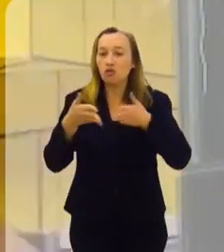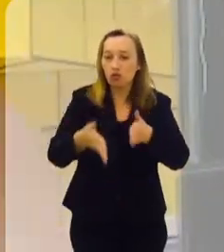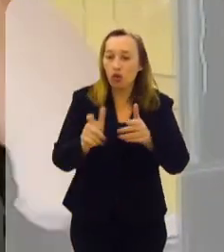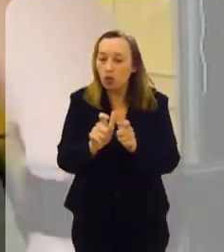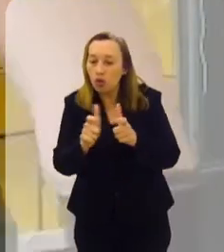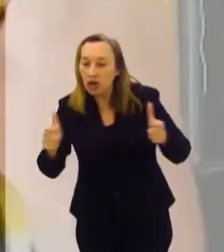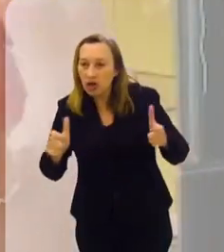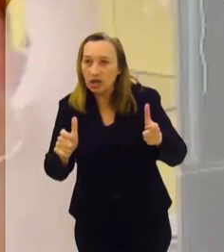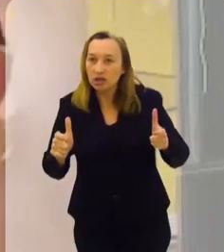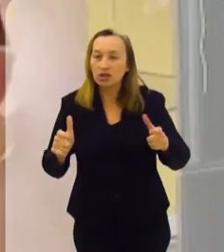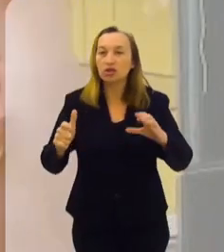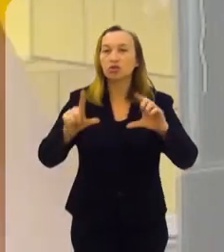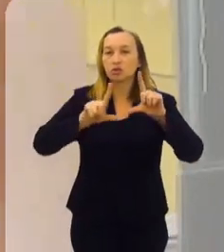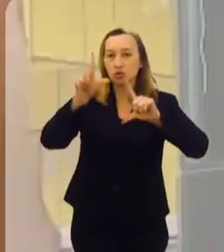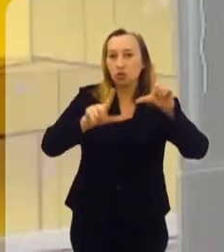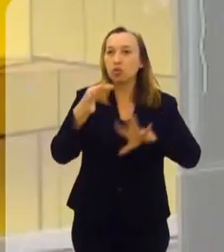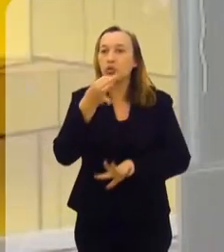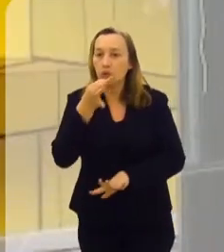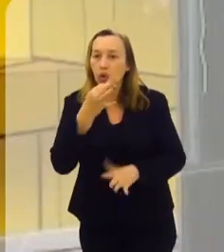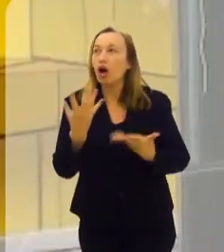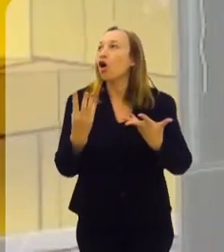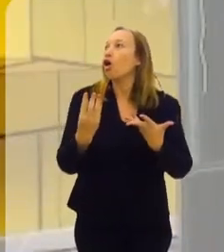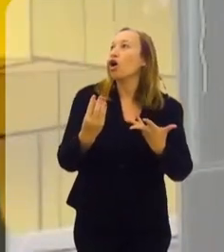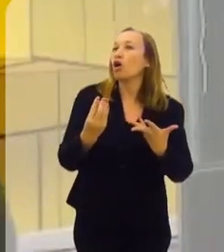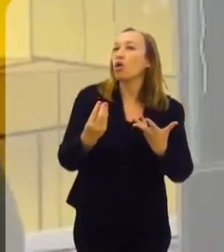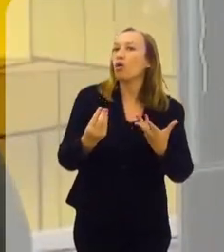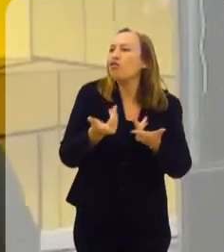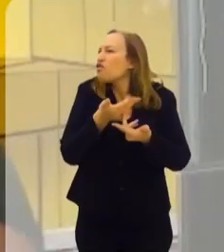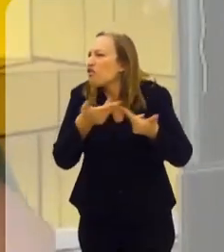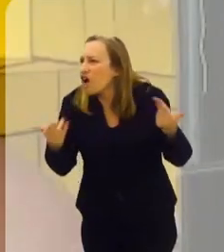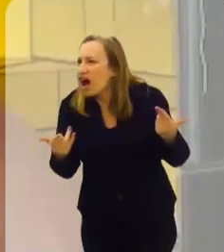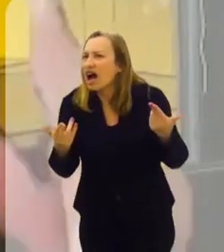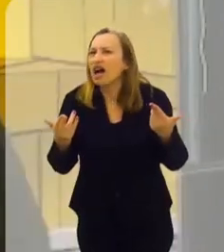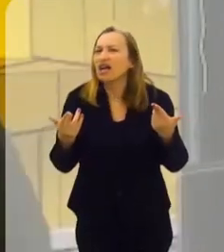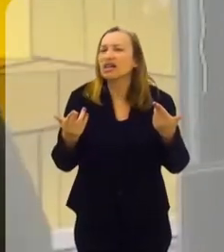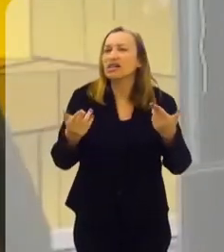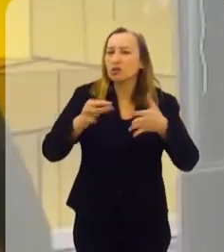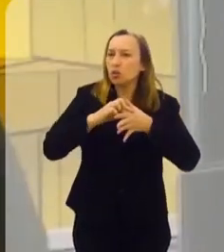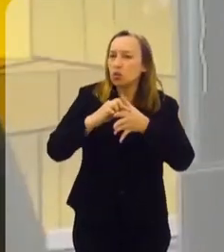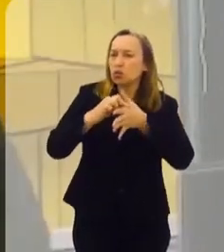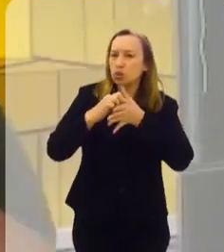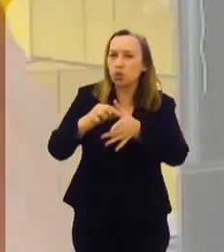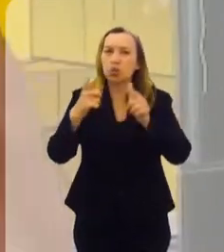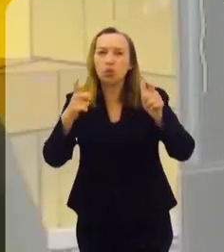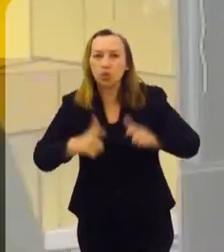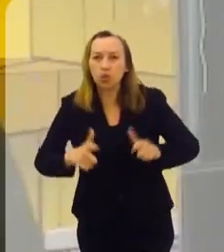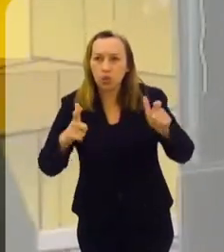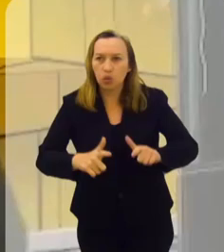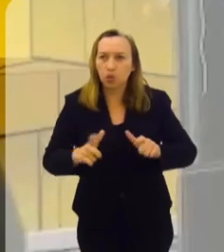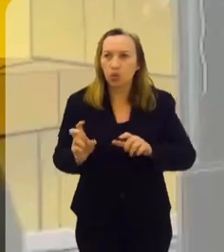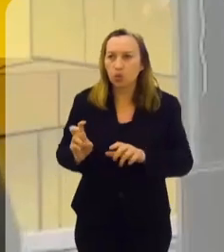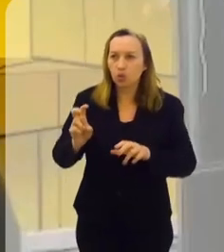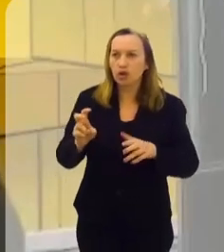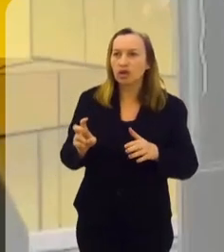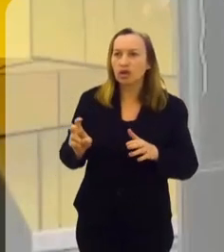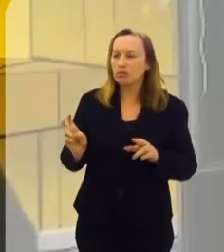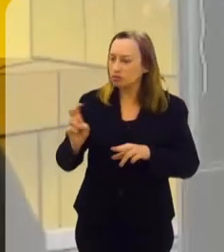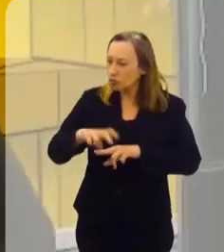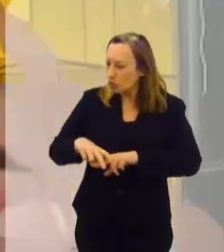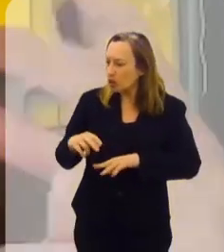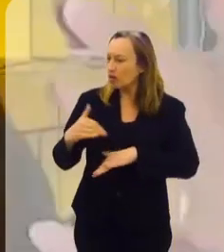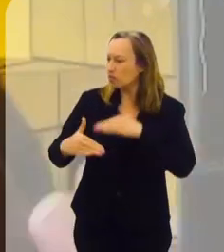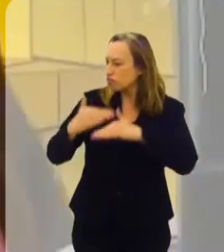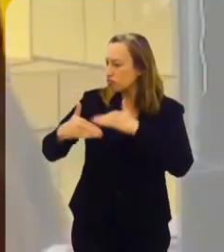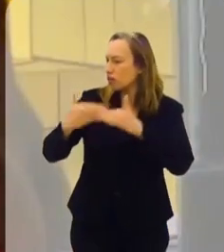foco grande no audiovisual, né? Com várias lideranças locais que tentaram